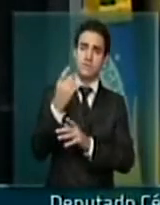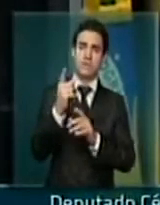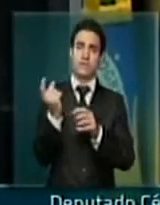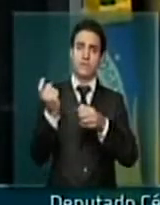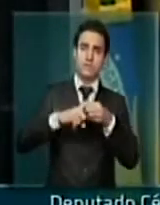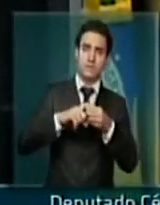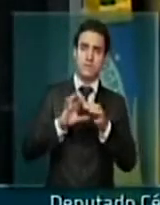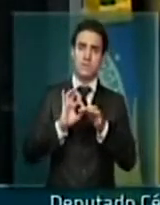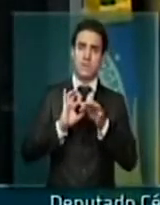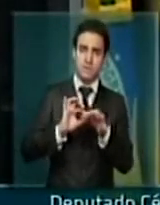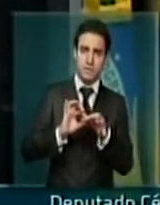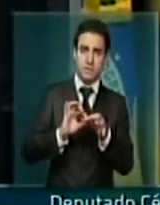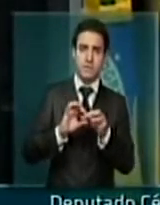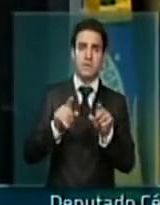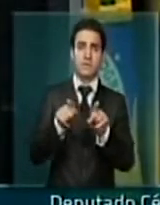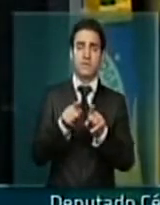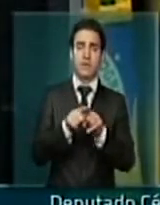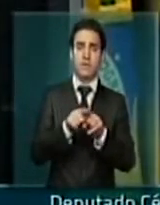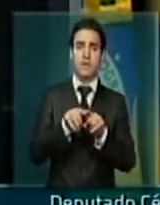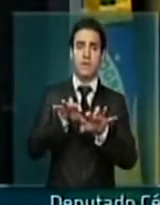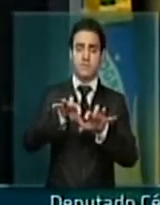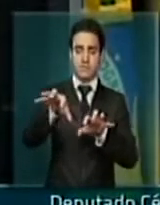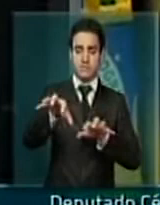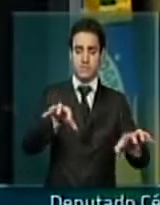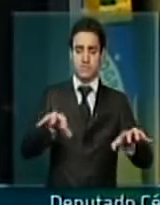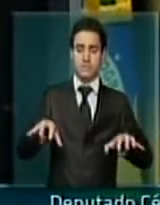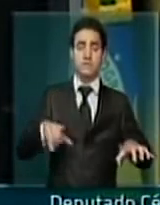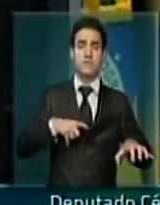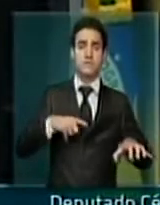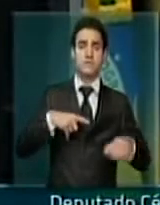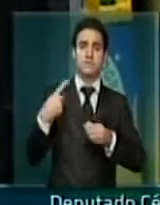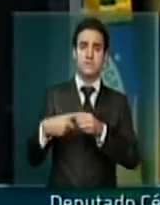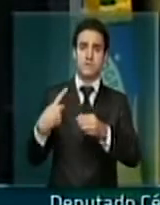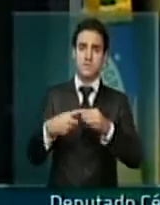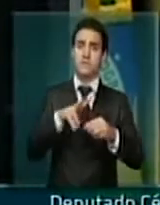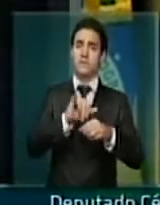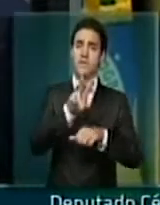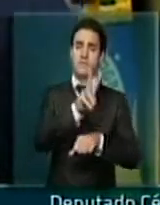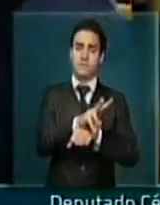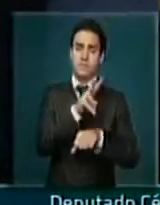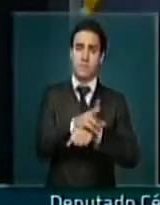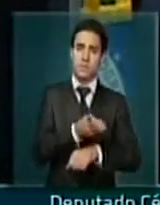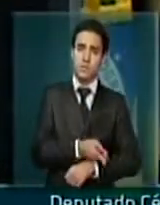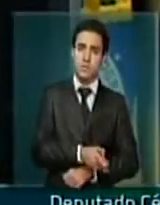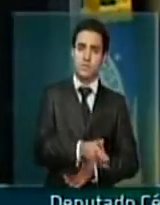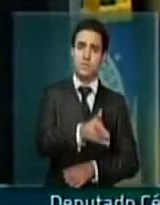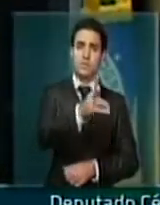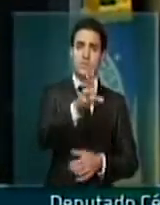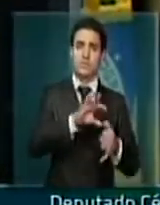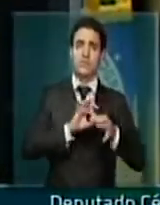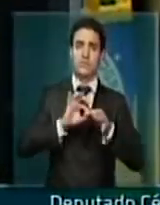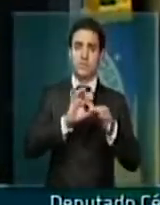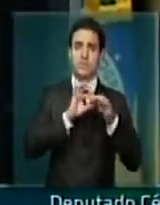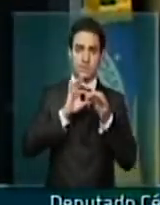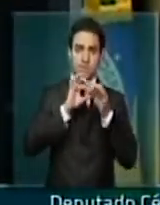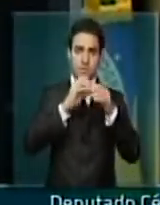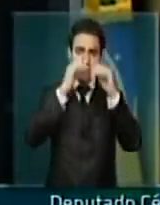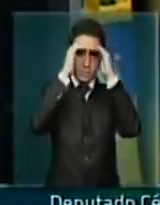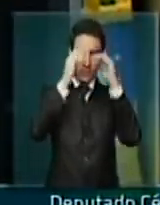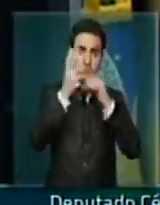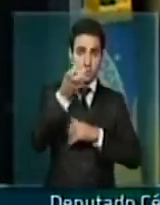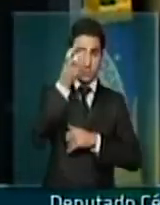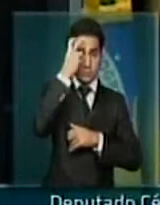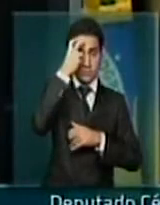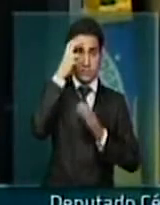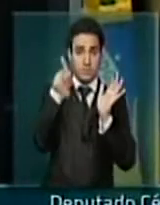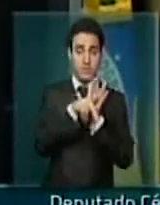incorporação, a fusão e o desmembramento de municípios preservarão a continuidade e a unidade histórica cultural do